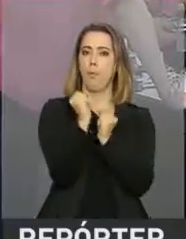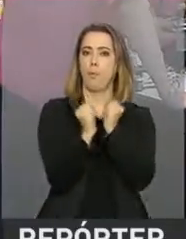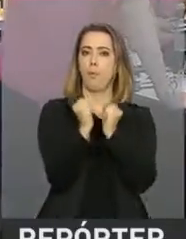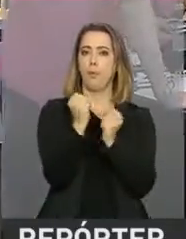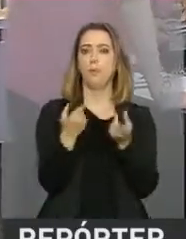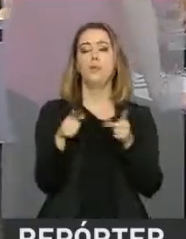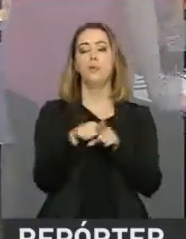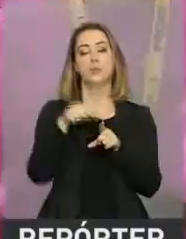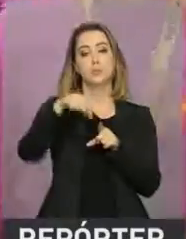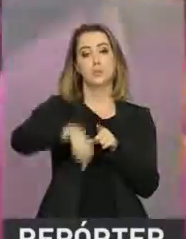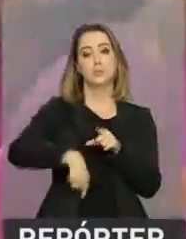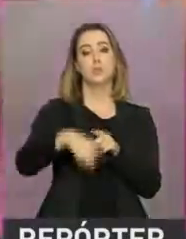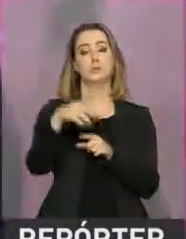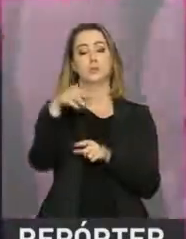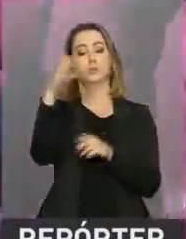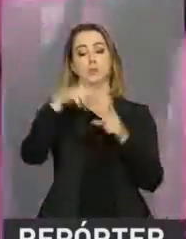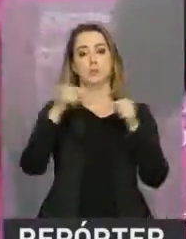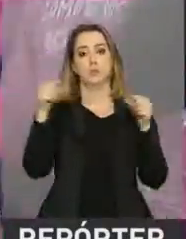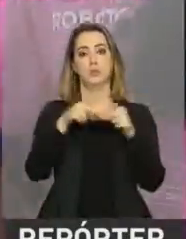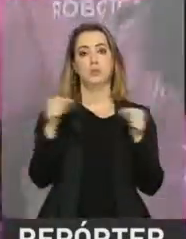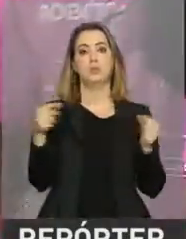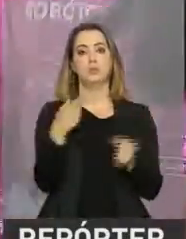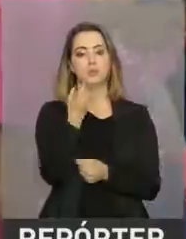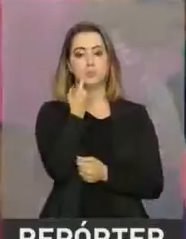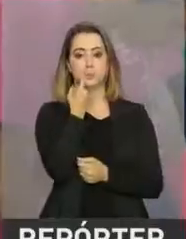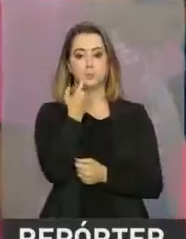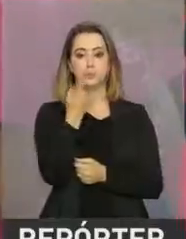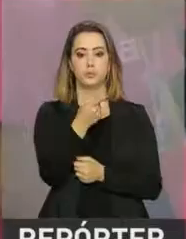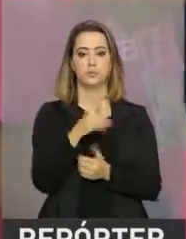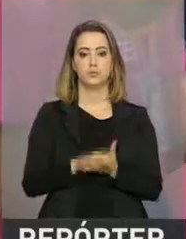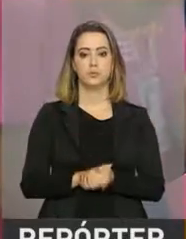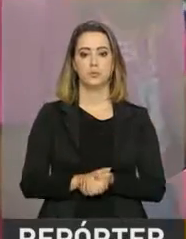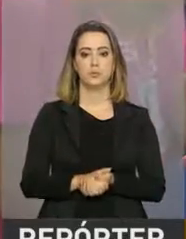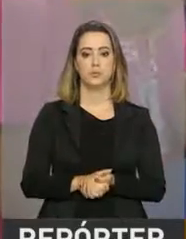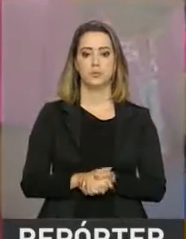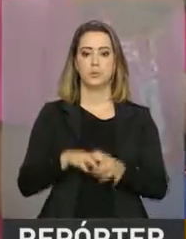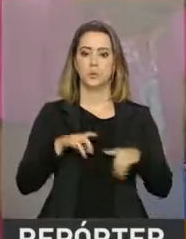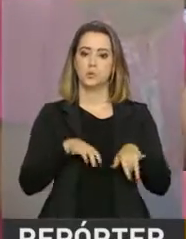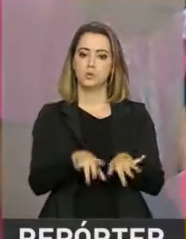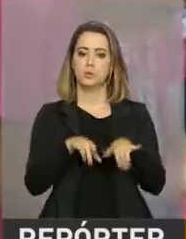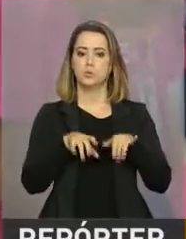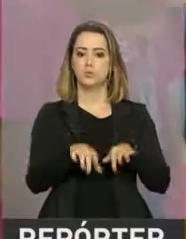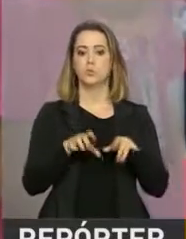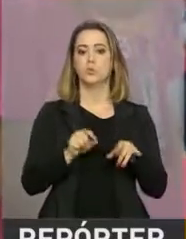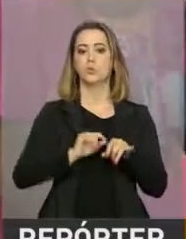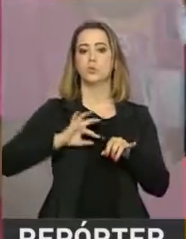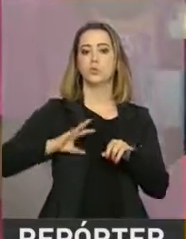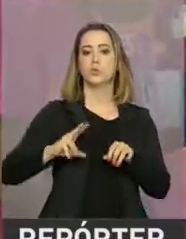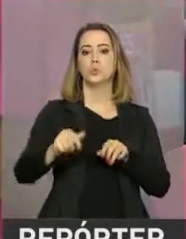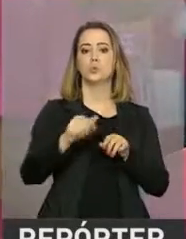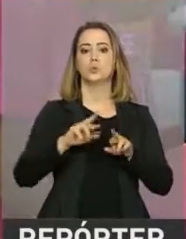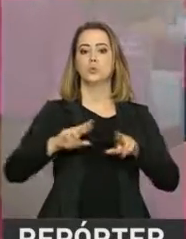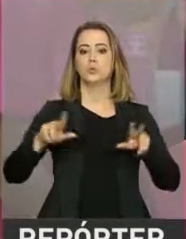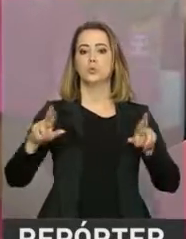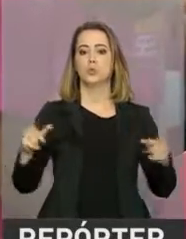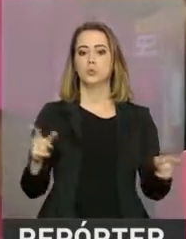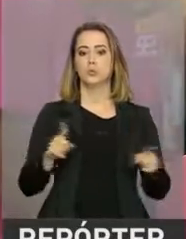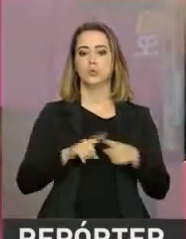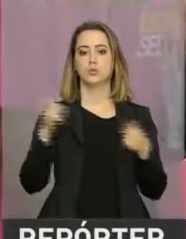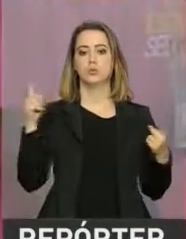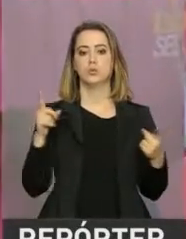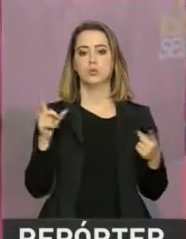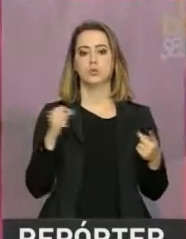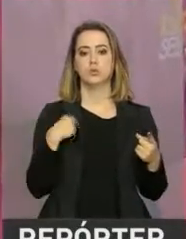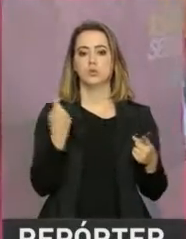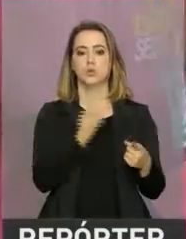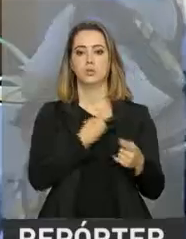nesta sexta-feira. O clima era de festa. Na hora de programar e tudo, tem as suas divergências, mas sempre